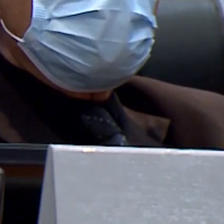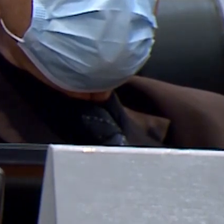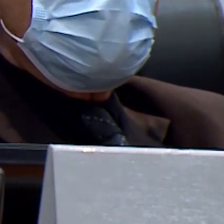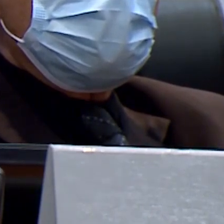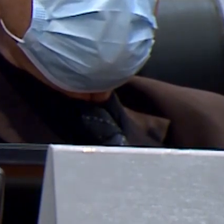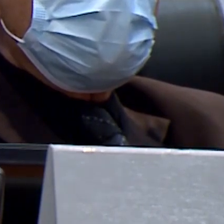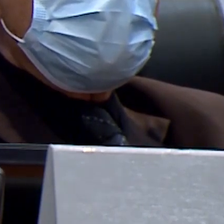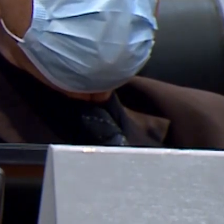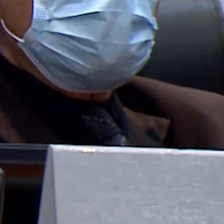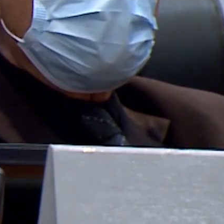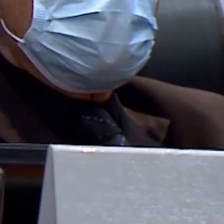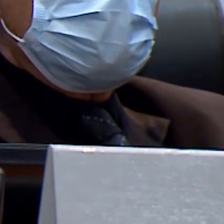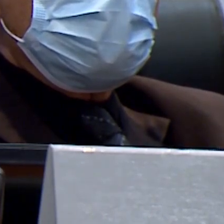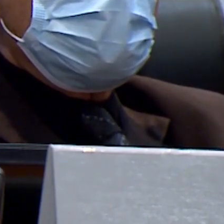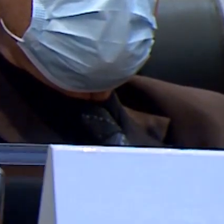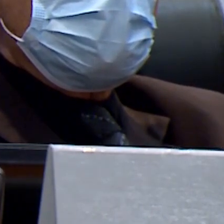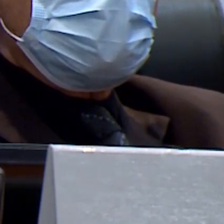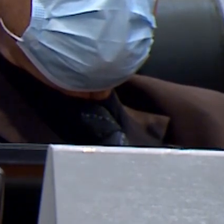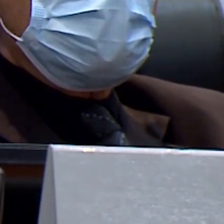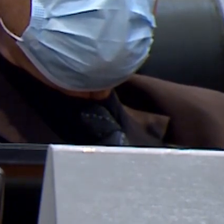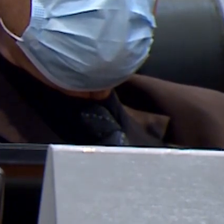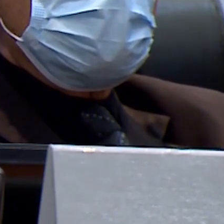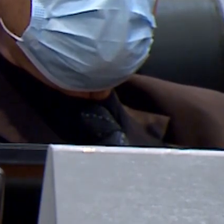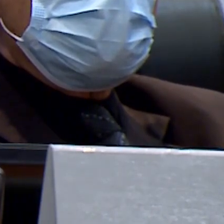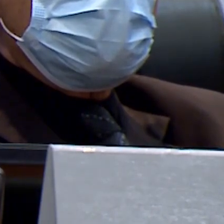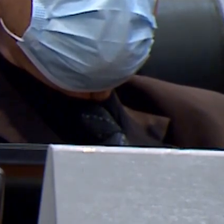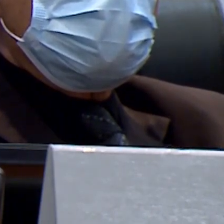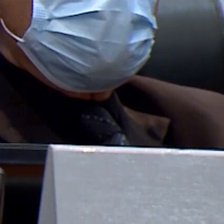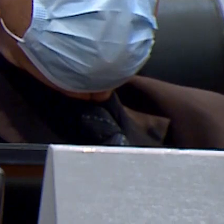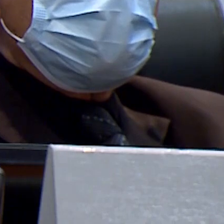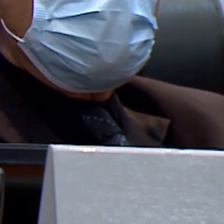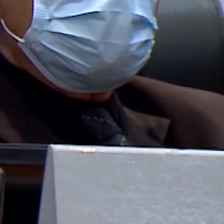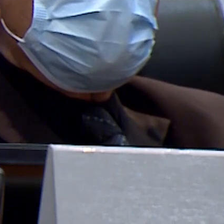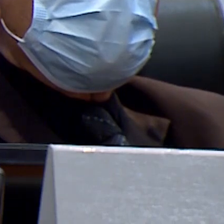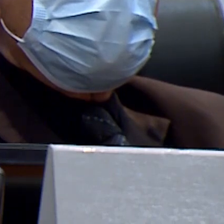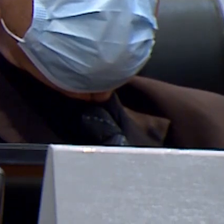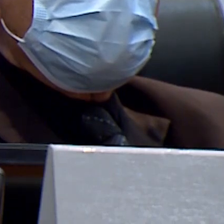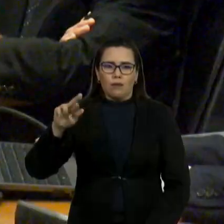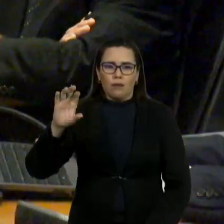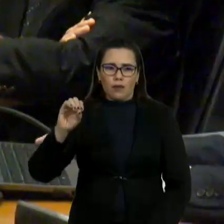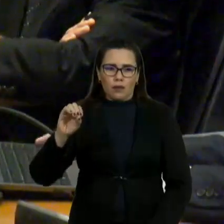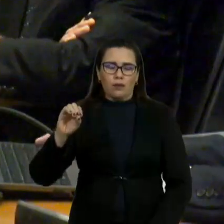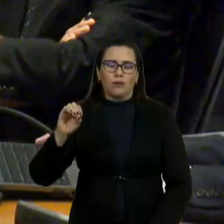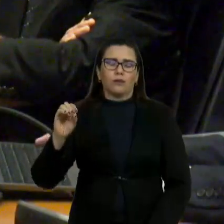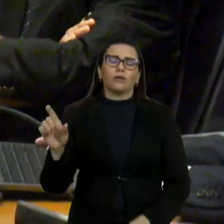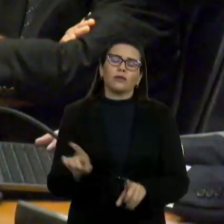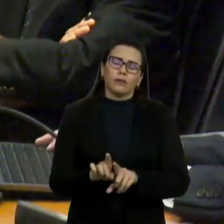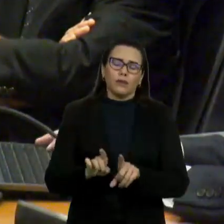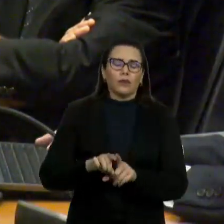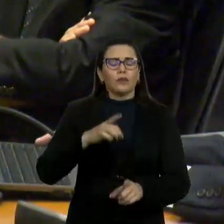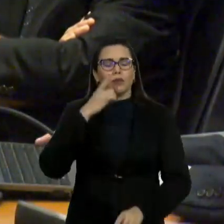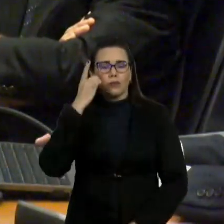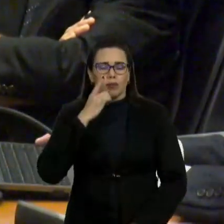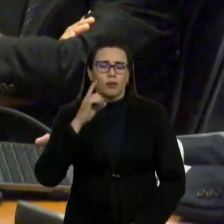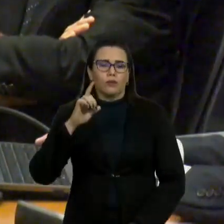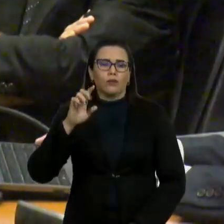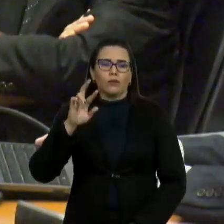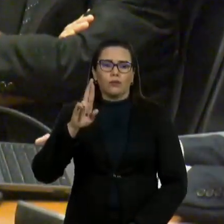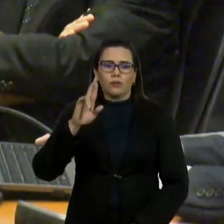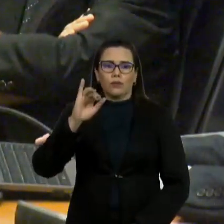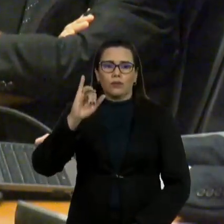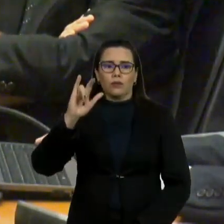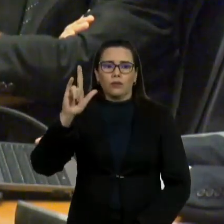da Assembleia Legislativa deputado othelino Neto que destacou a importância da honraria eu fiquei realmente muito